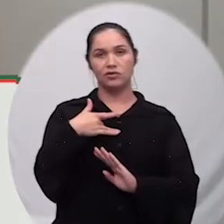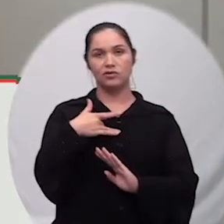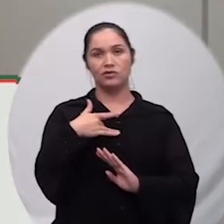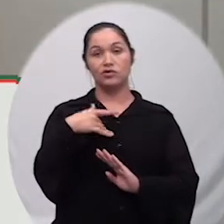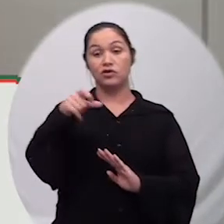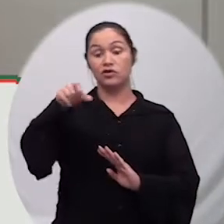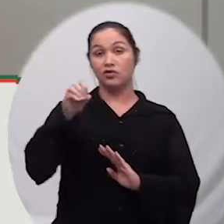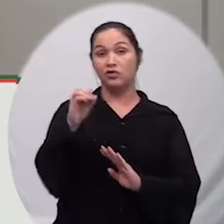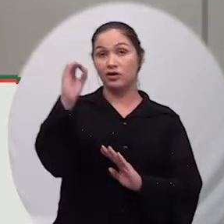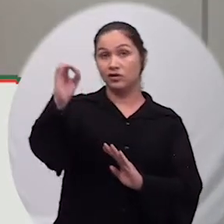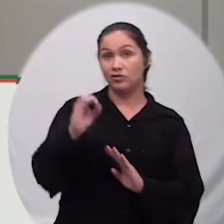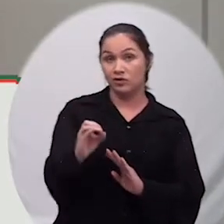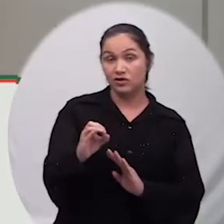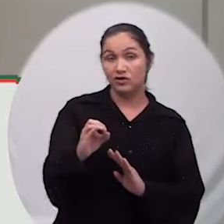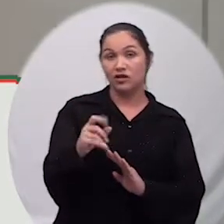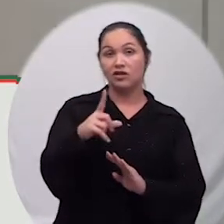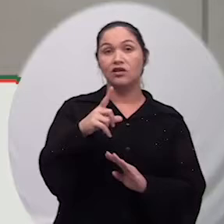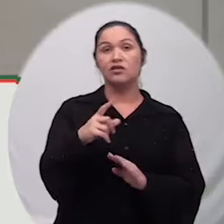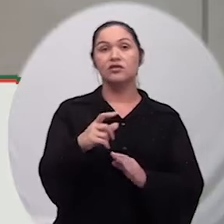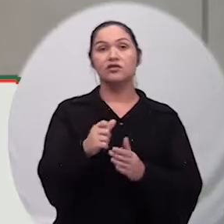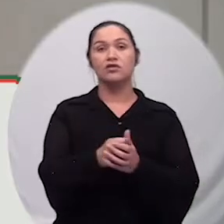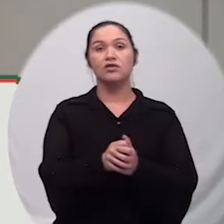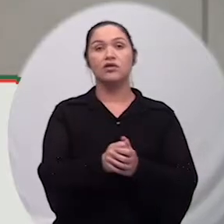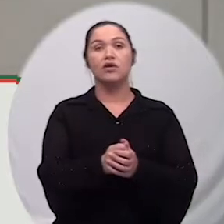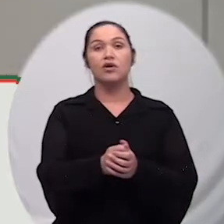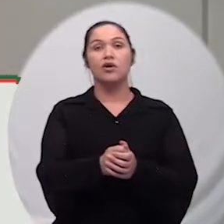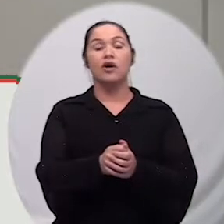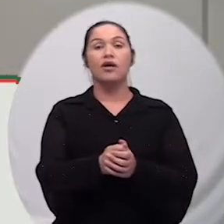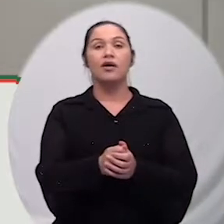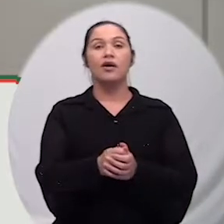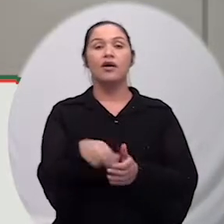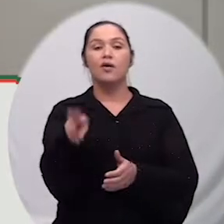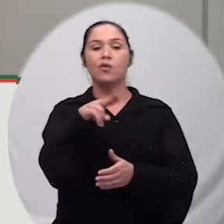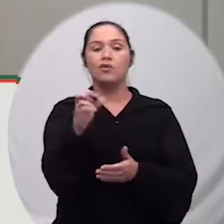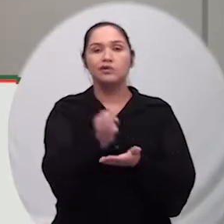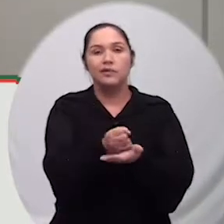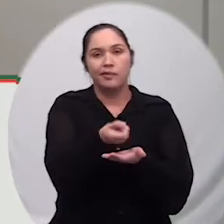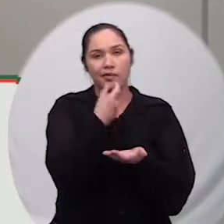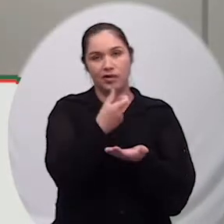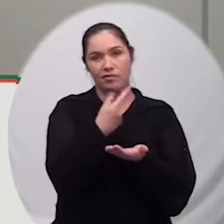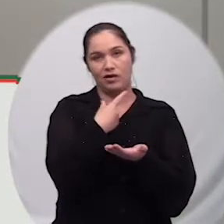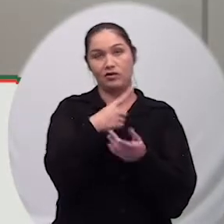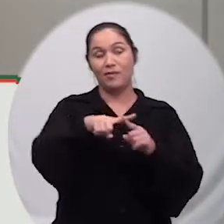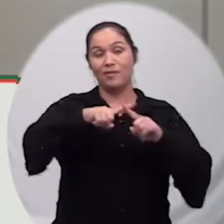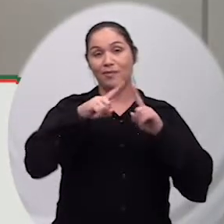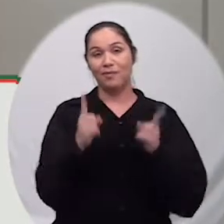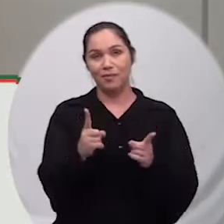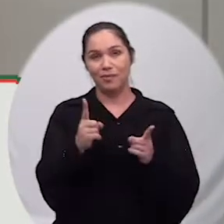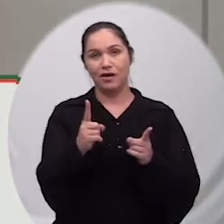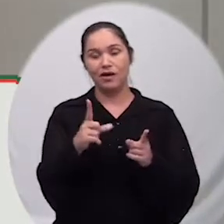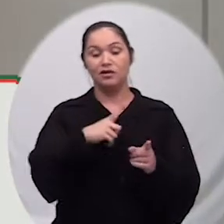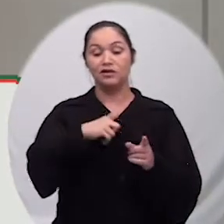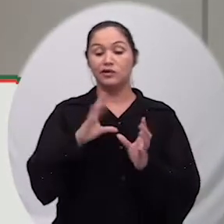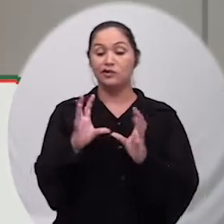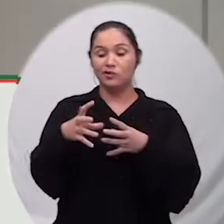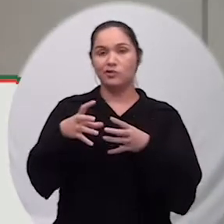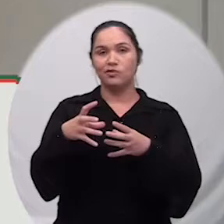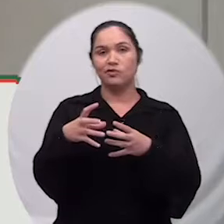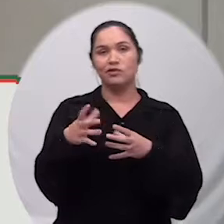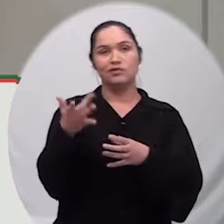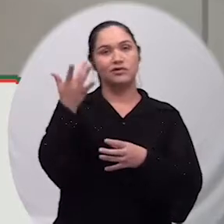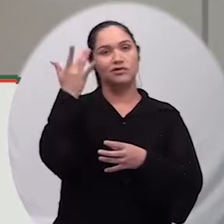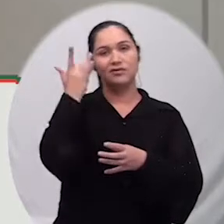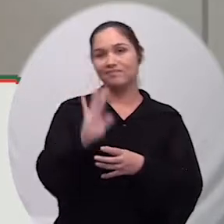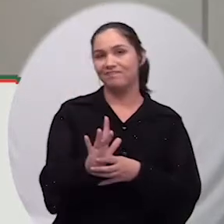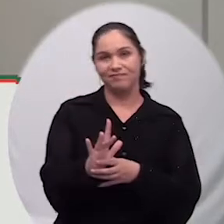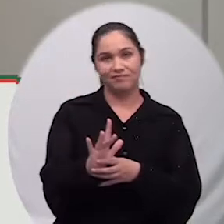correto, faça o tratamento correto. E destes, 90% tem a carga viral indetectável. Com isso, segundo a Organização Mundial da Saúde,